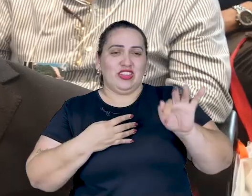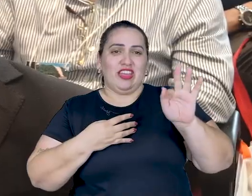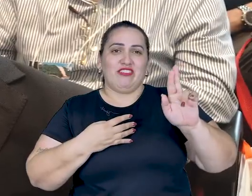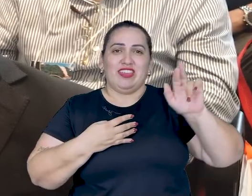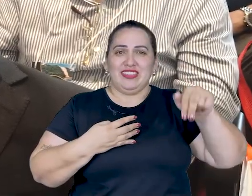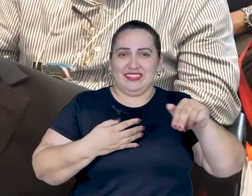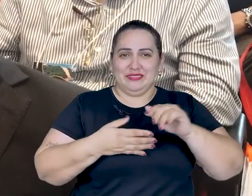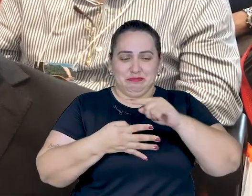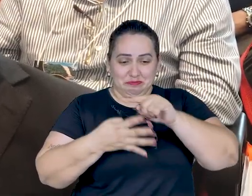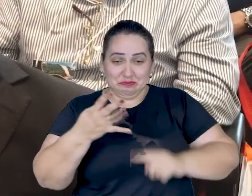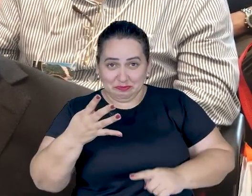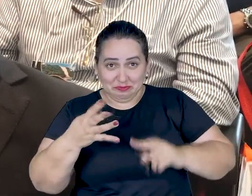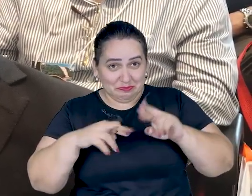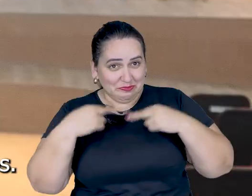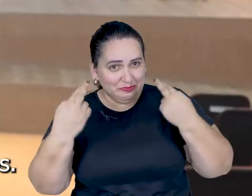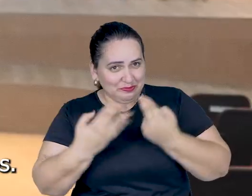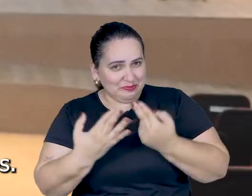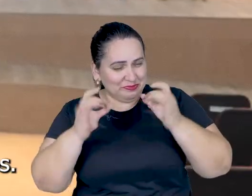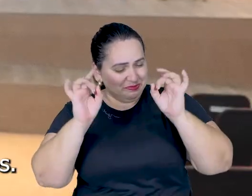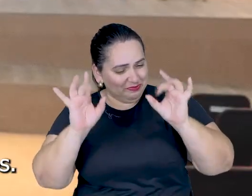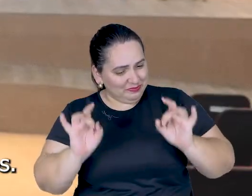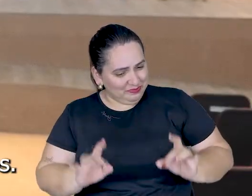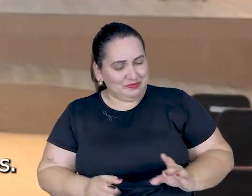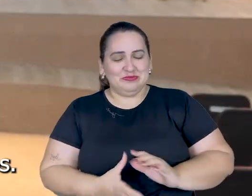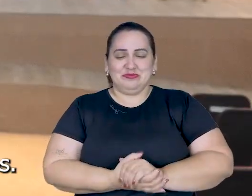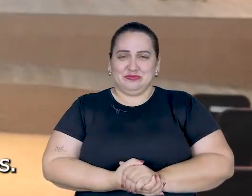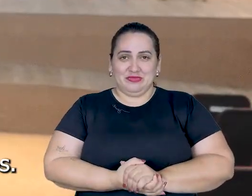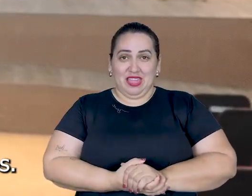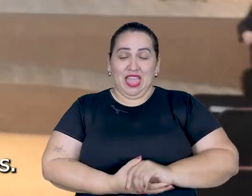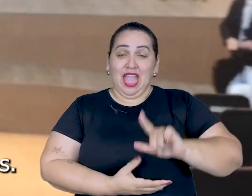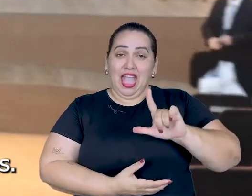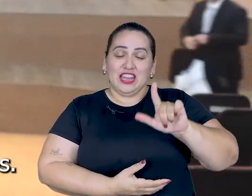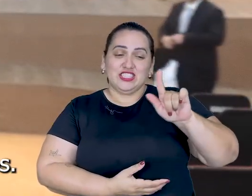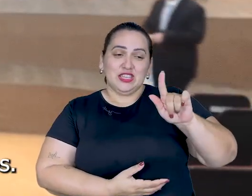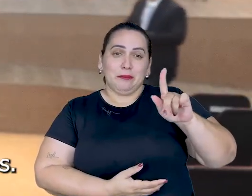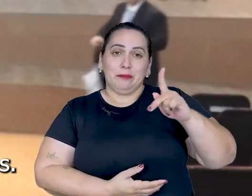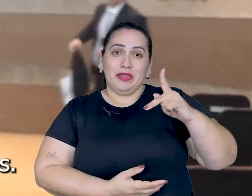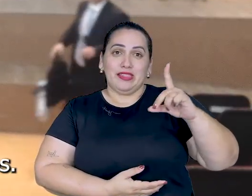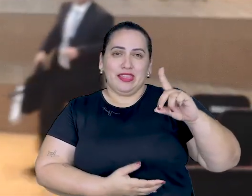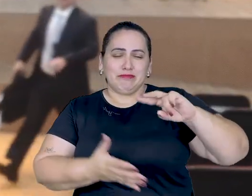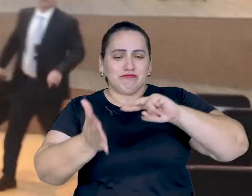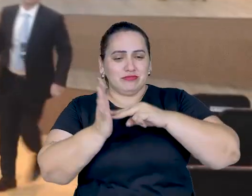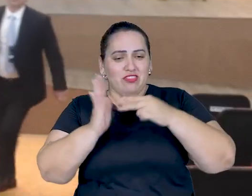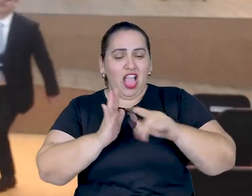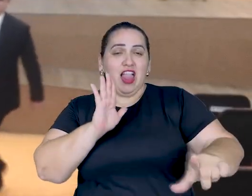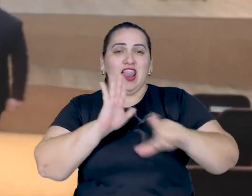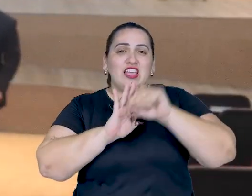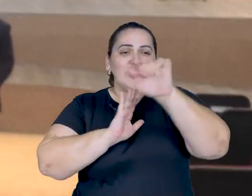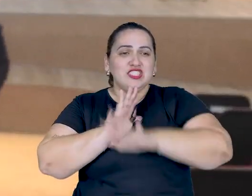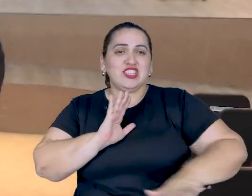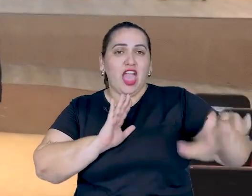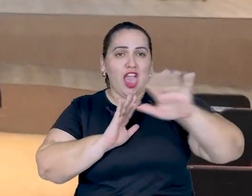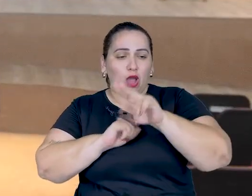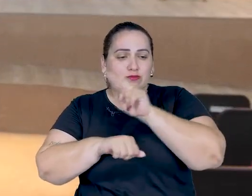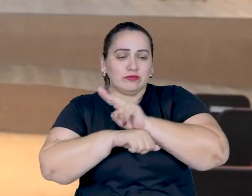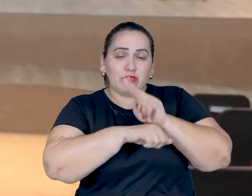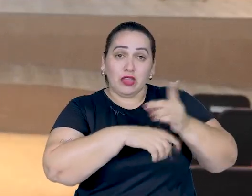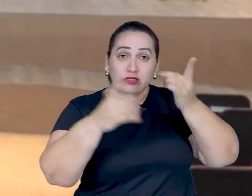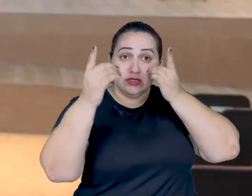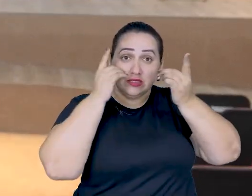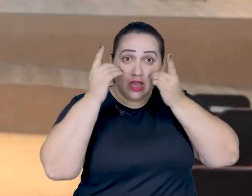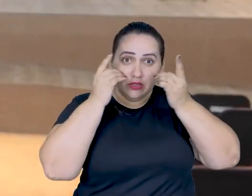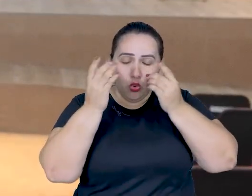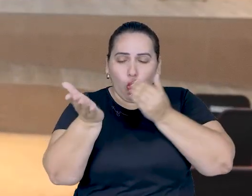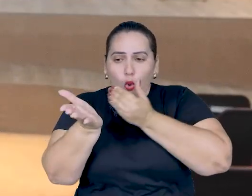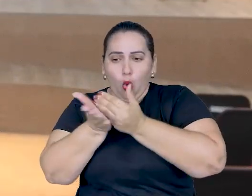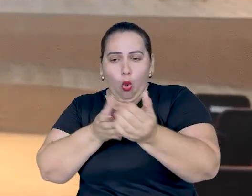Federal, JFRN. A LGPD é a Lei Geral de Proteção de Dados. Foi uma lei que foi publicada em